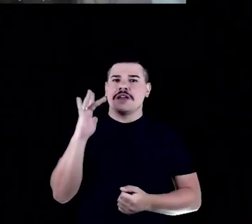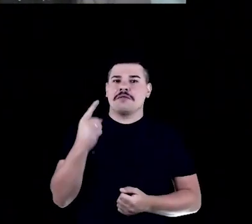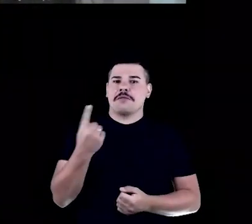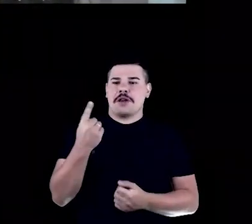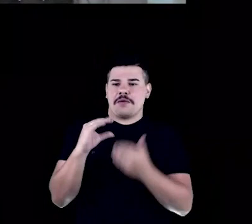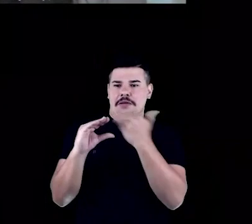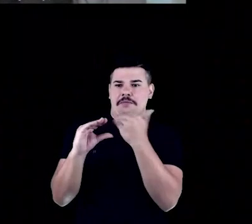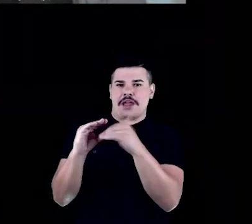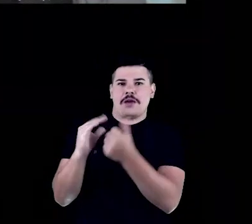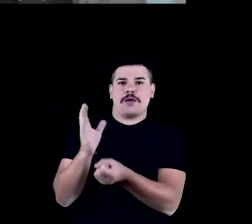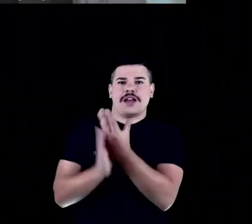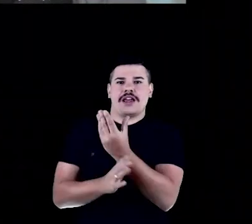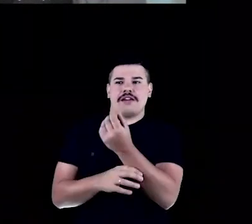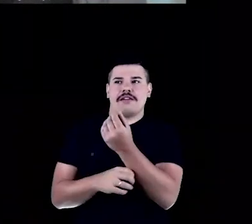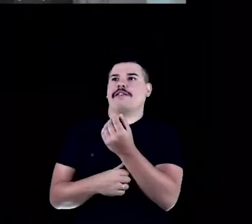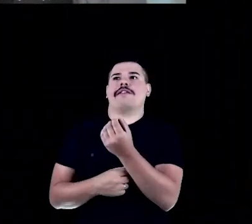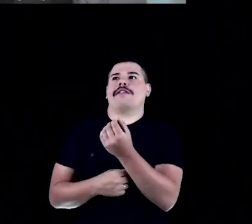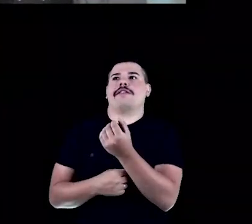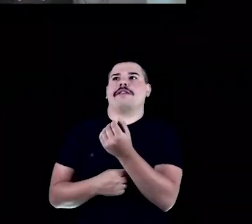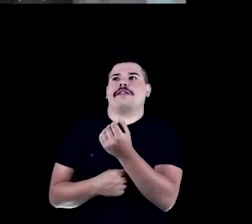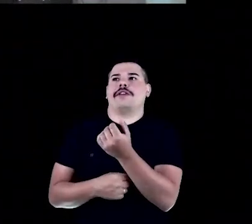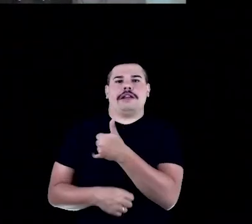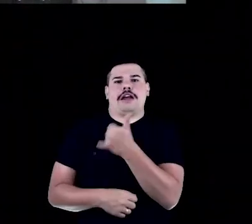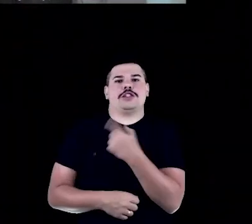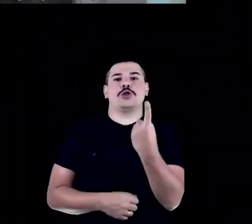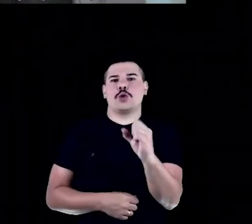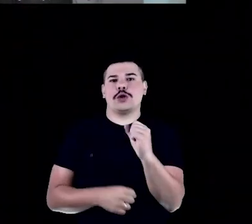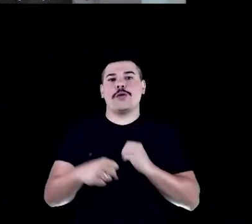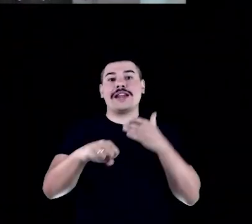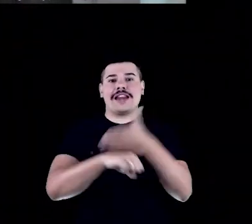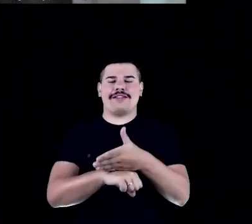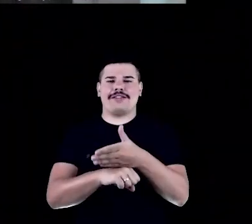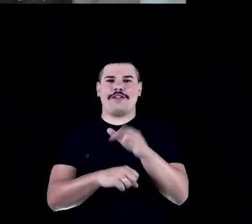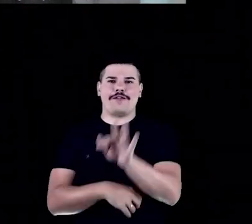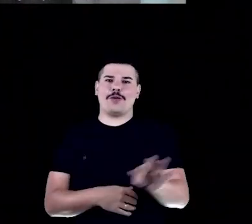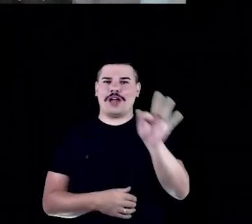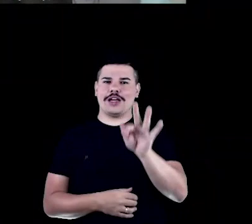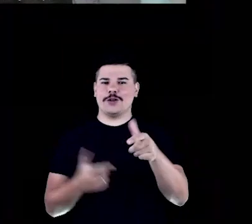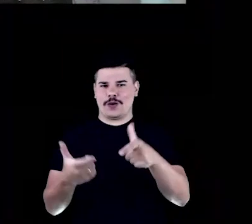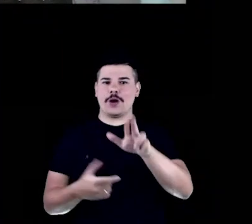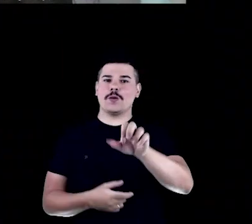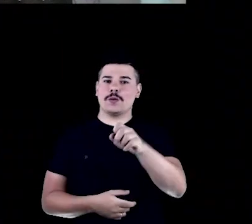Eu tive, sei lá, meu primeiro e-mail com 18 anos quando eu entrei na USP, assim, na faculdade. Então,